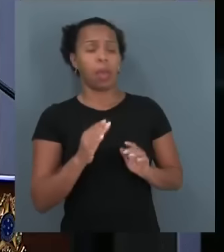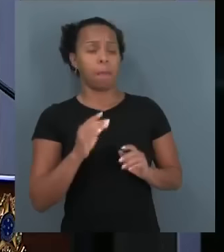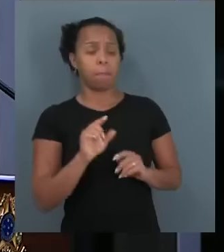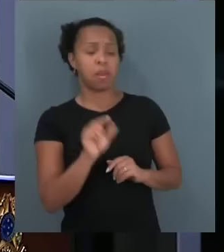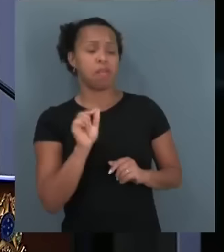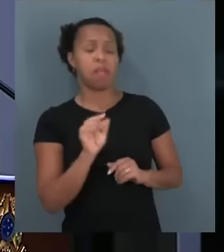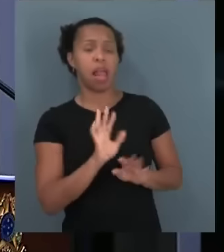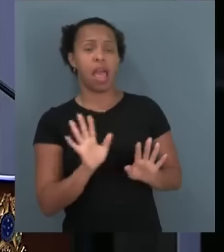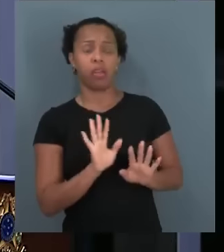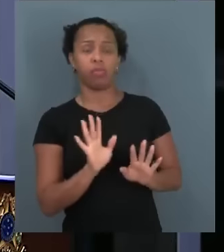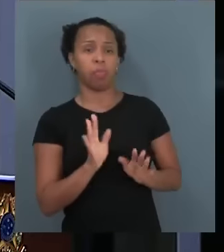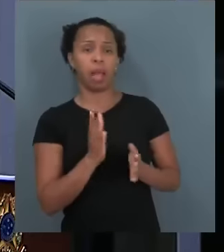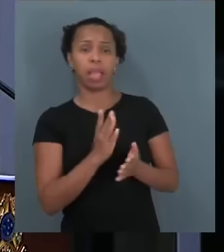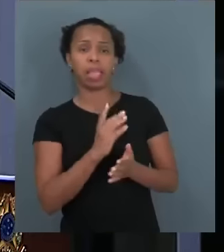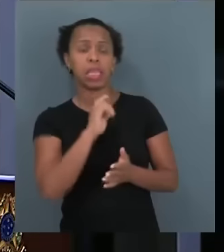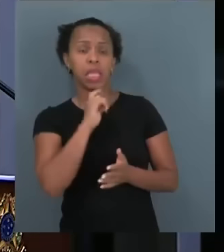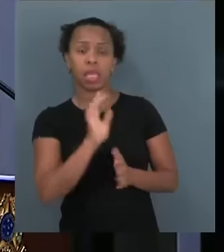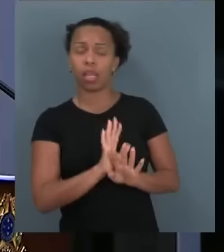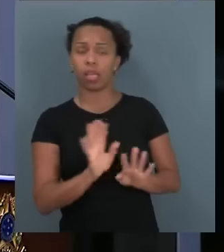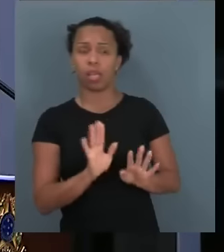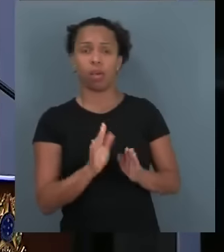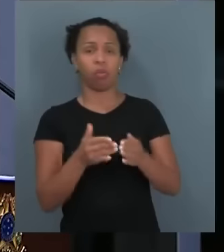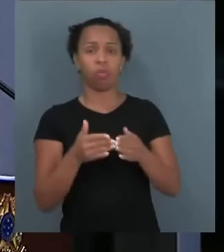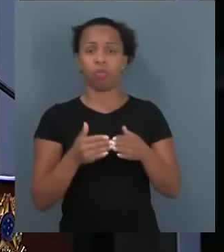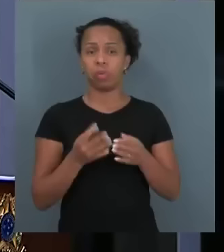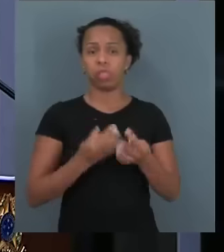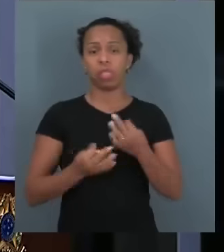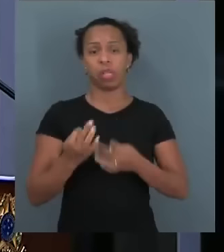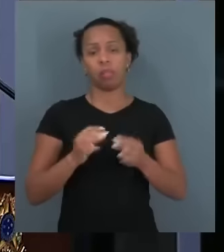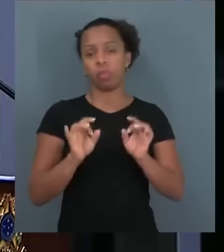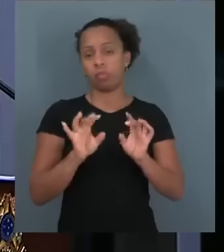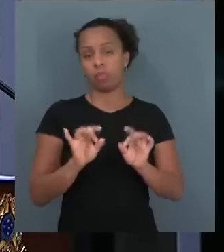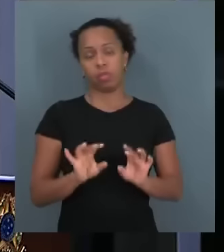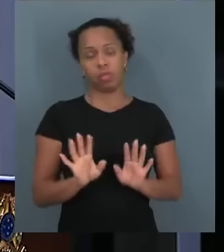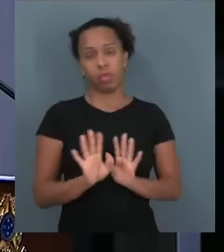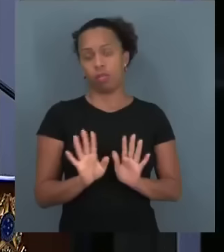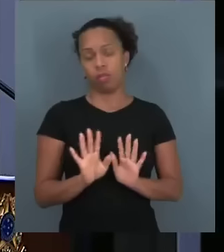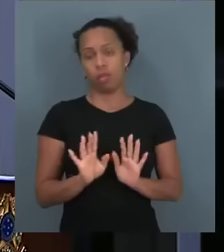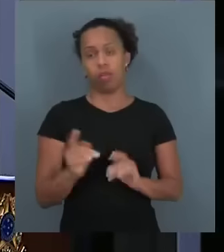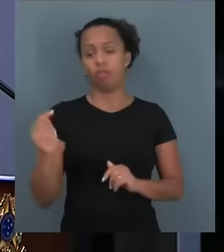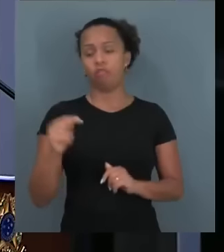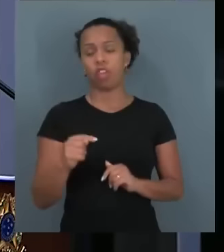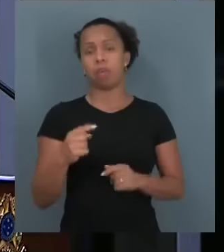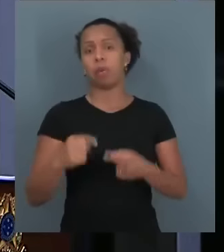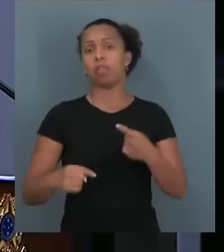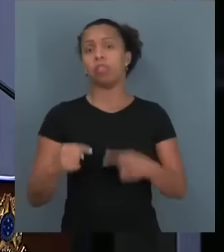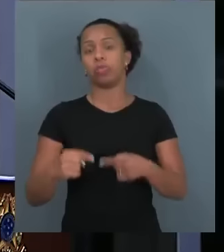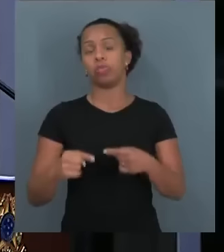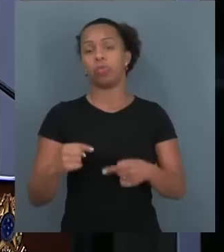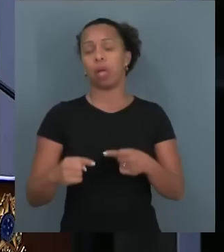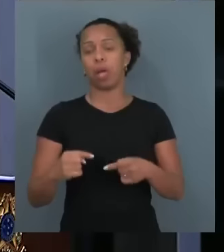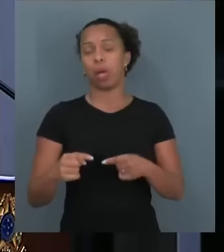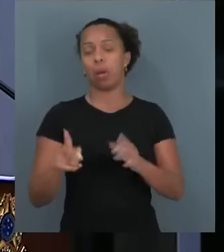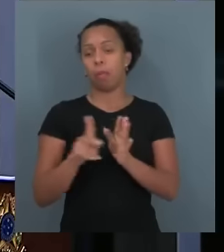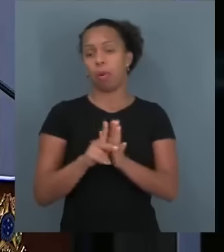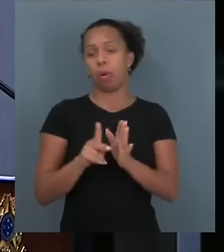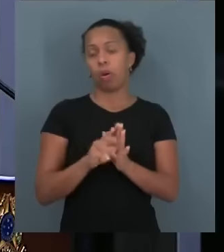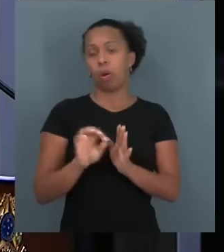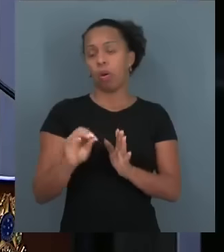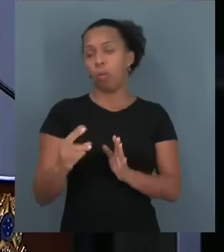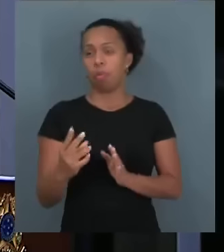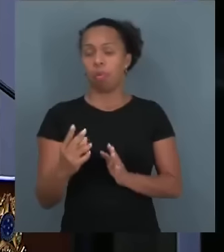ninguém. Não venho aqui pedir tratamento especial. Não venho aqui para discutir simpatia ou